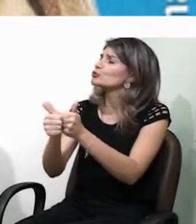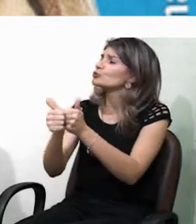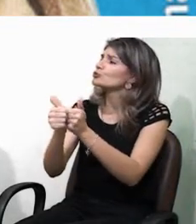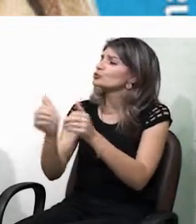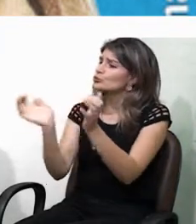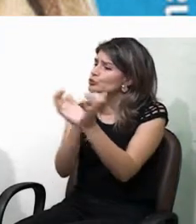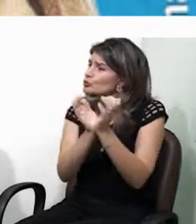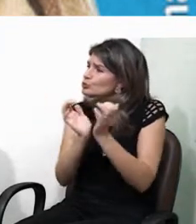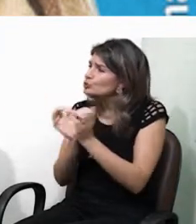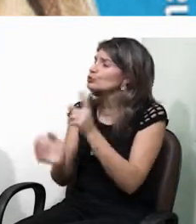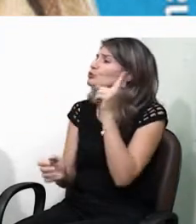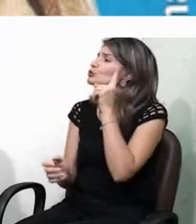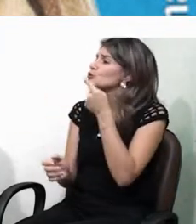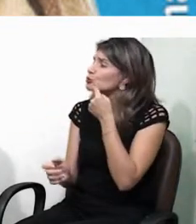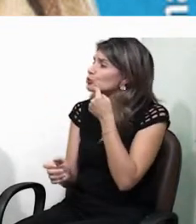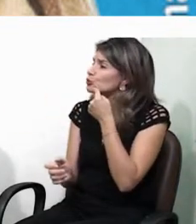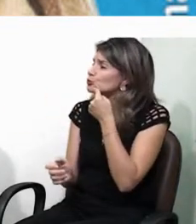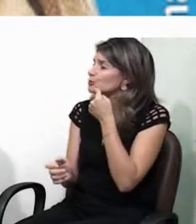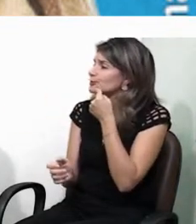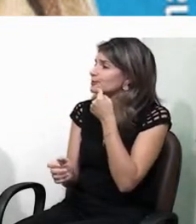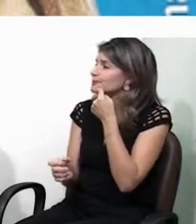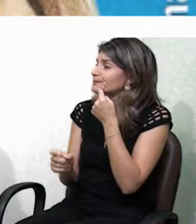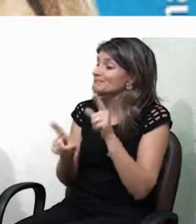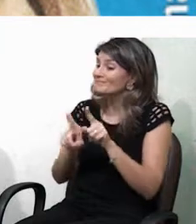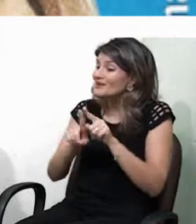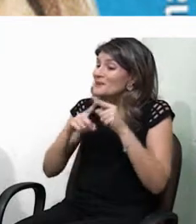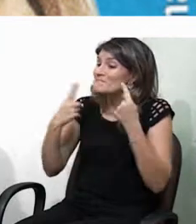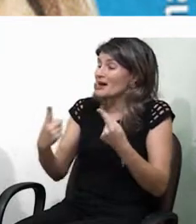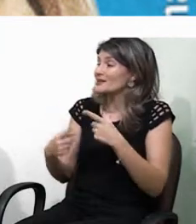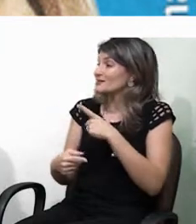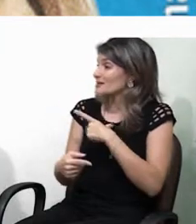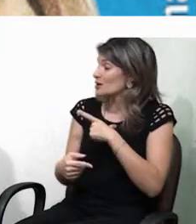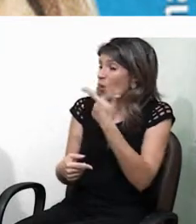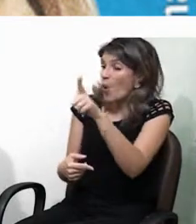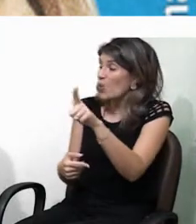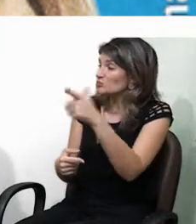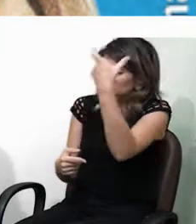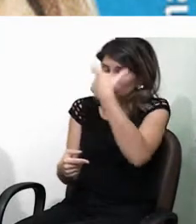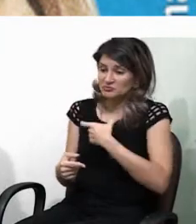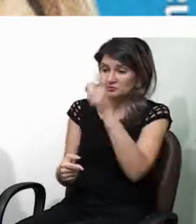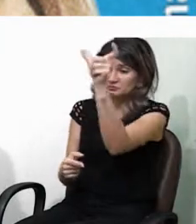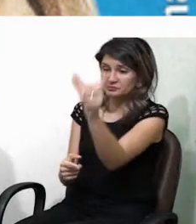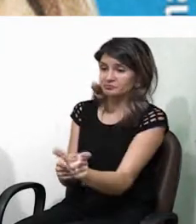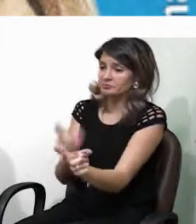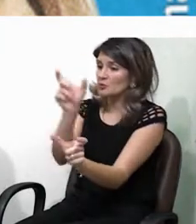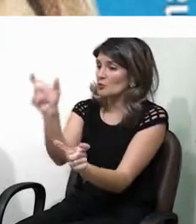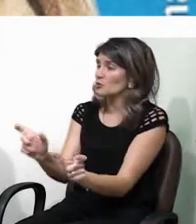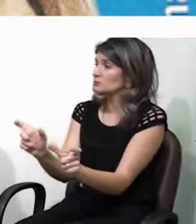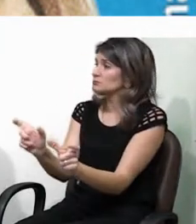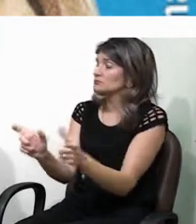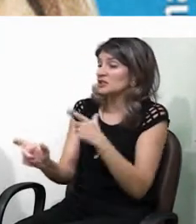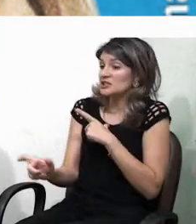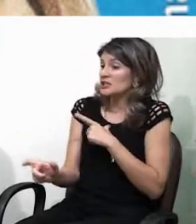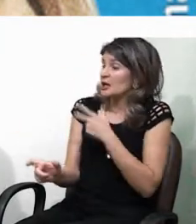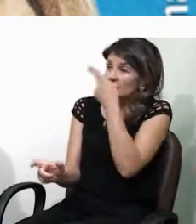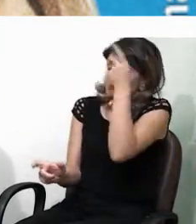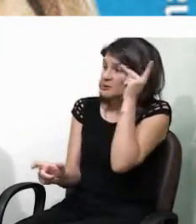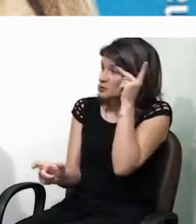surda, mas tem outras identidades também, como nós. Então, tem surdos que não aceitam a língua de